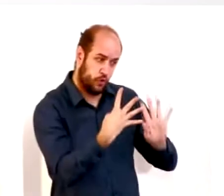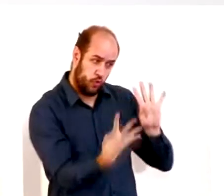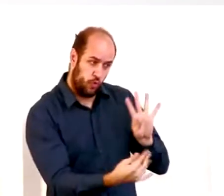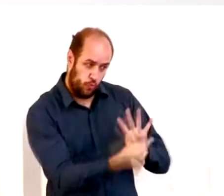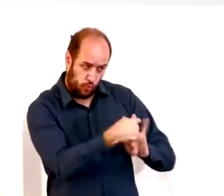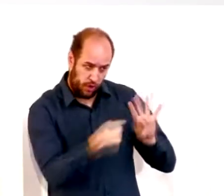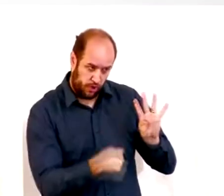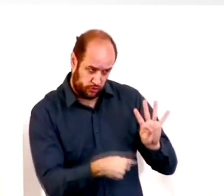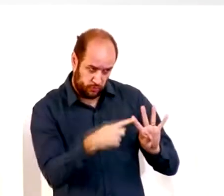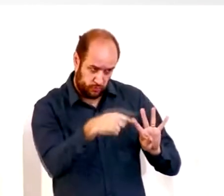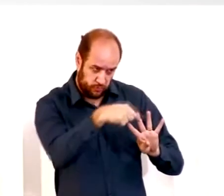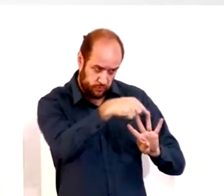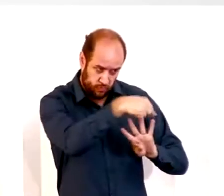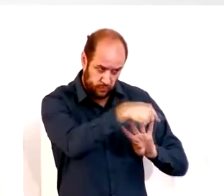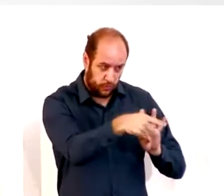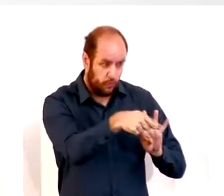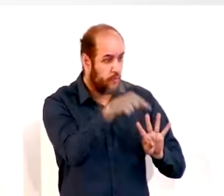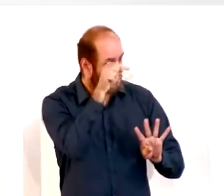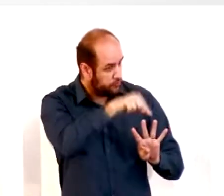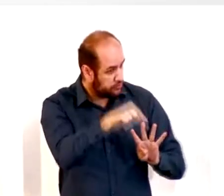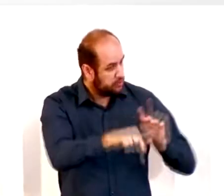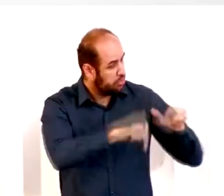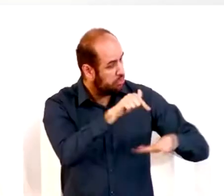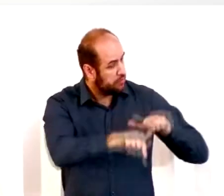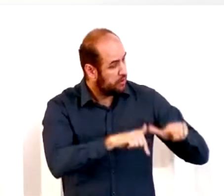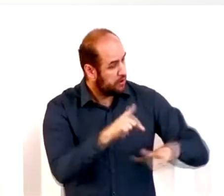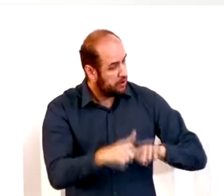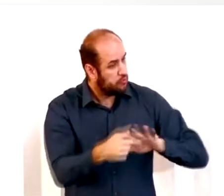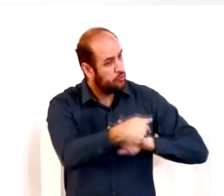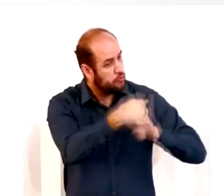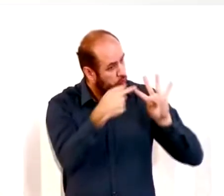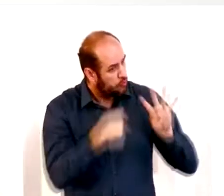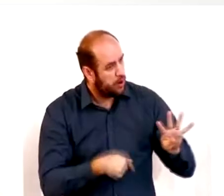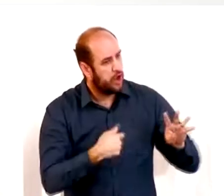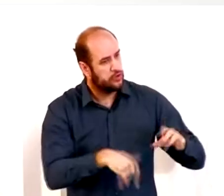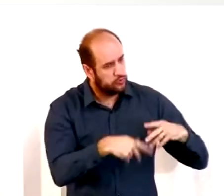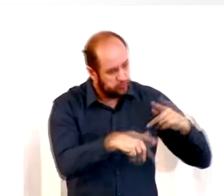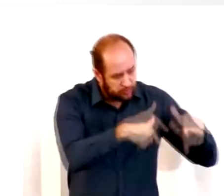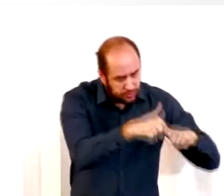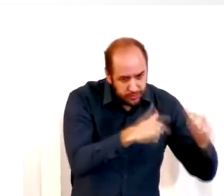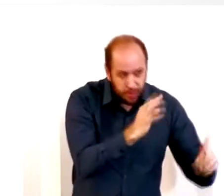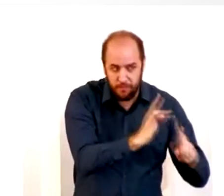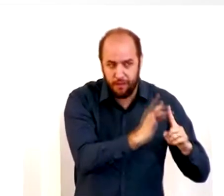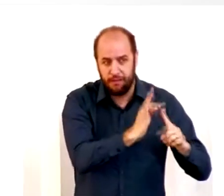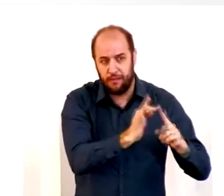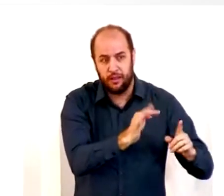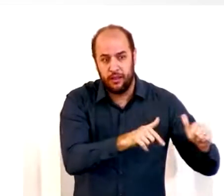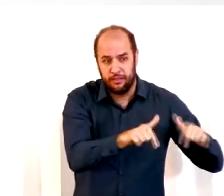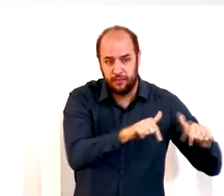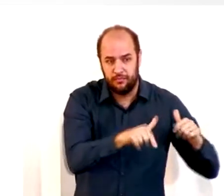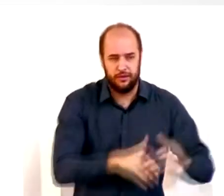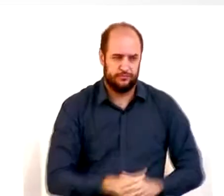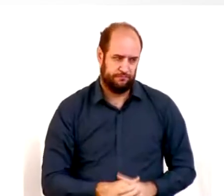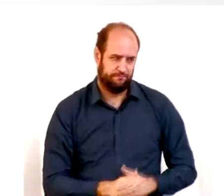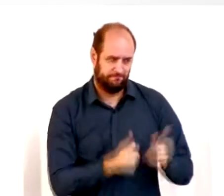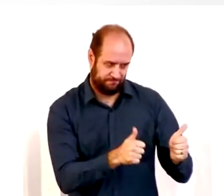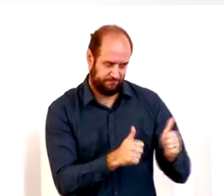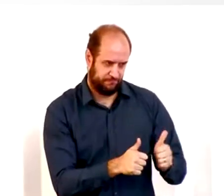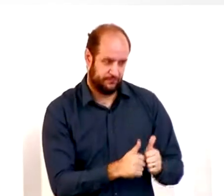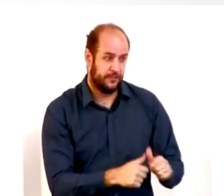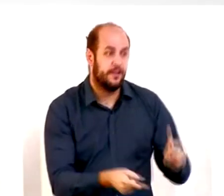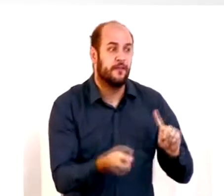formas aqui, e você busque esses tópicos que eu vou lhe dar, procure cumprir bem esses 4 tópicos,